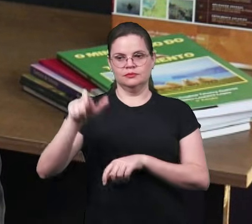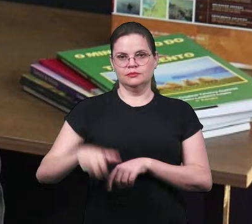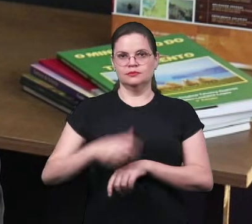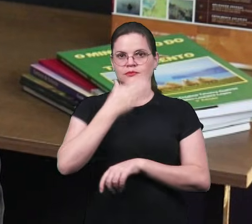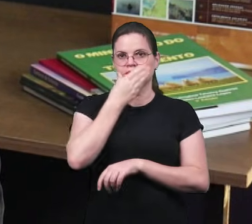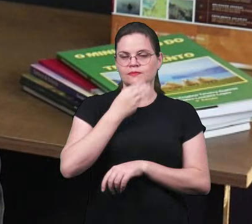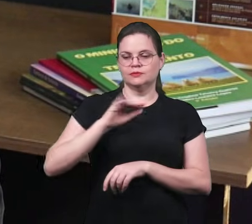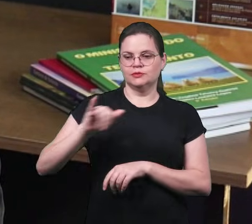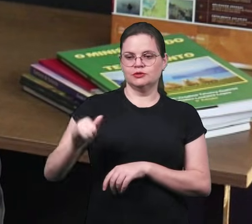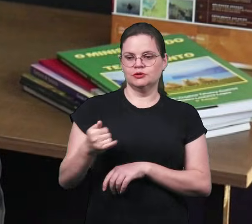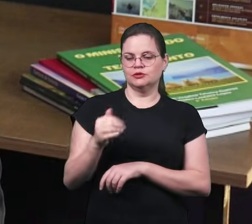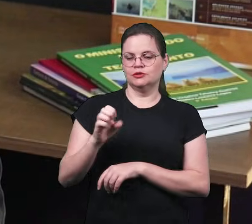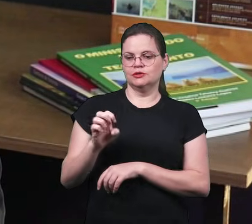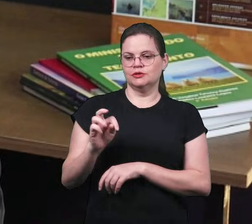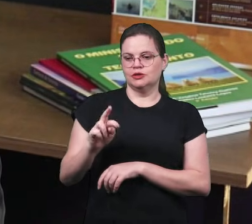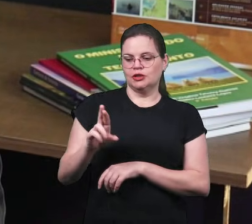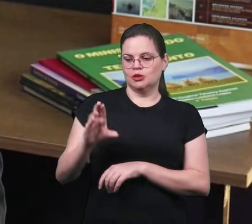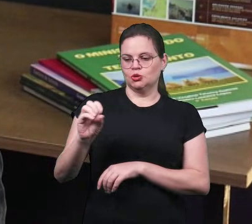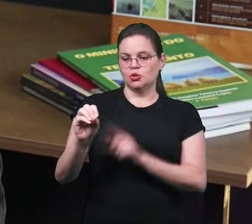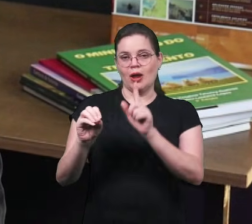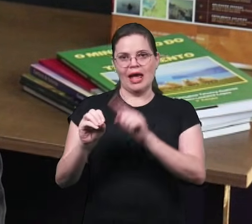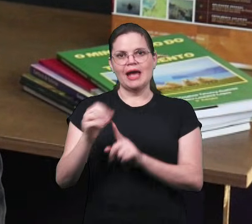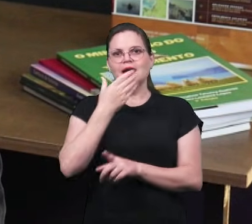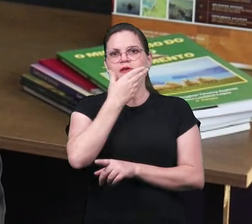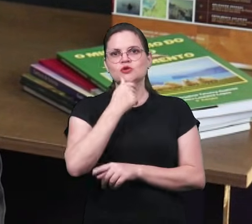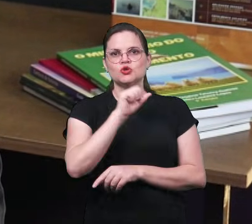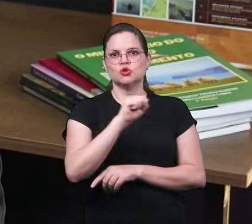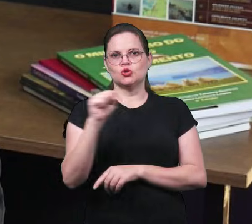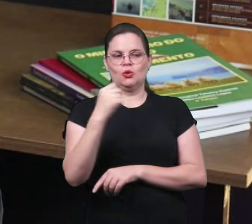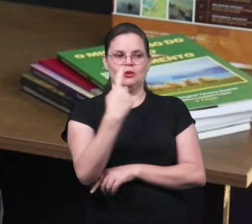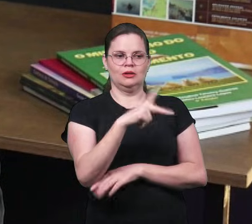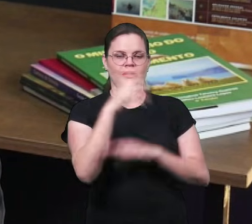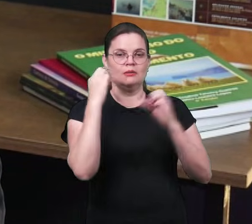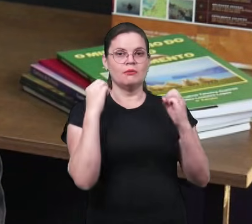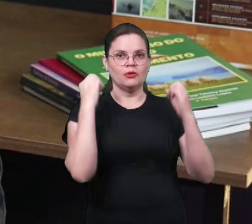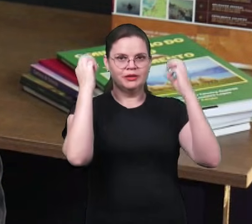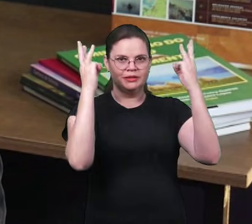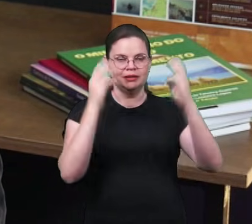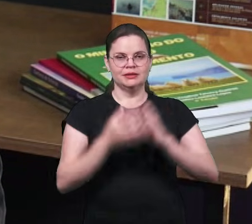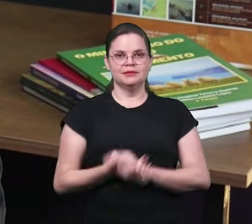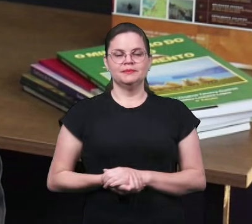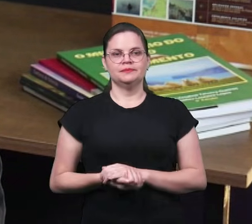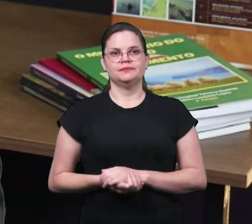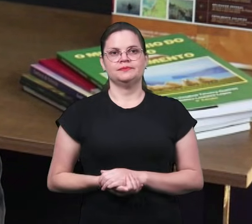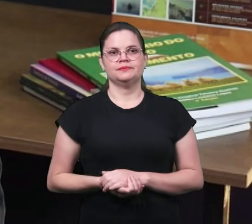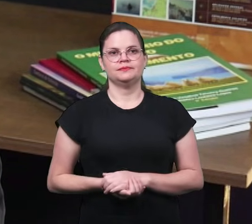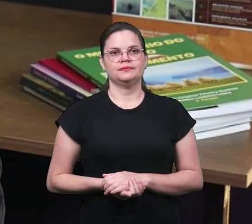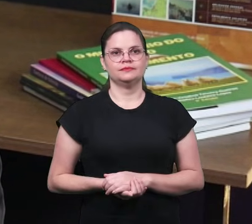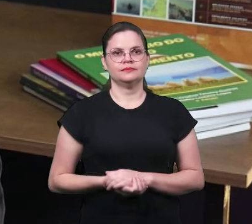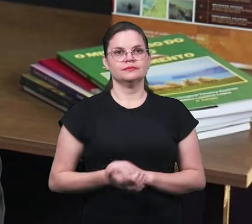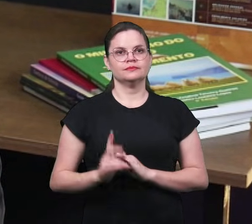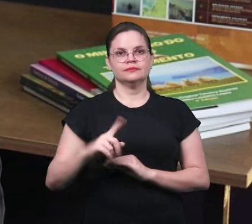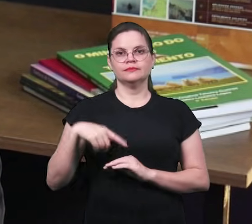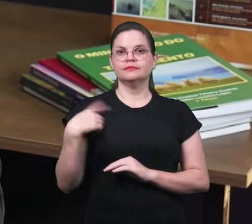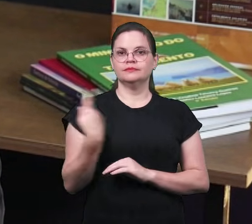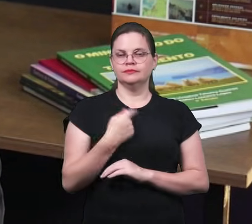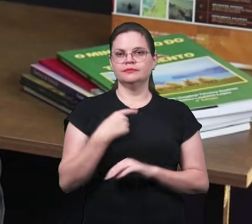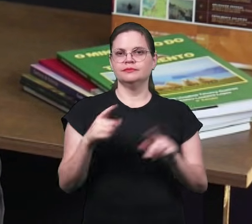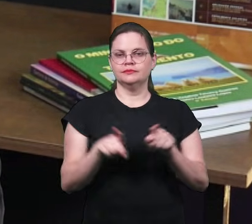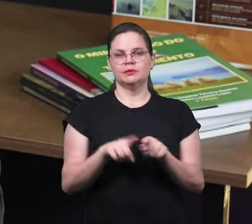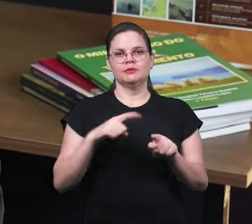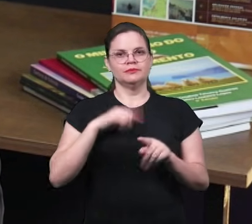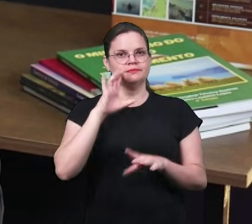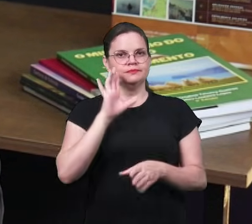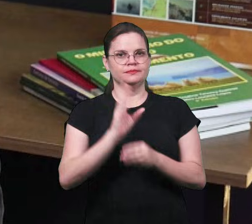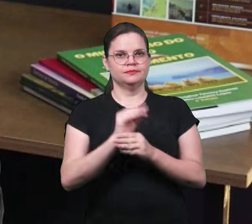é sogro de Moisés, mas que vai trazer para nós aqui algo da nossa experiência na igreja,